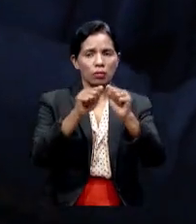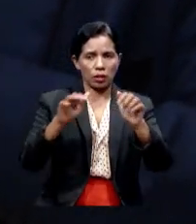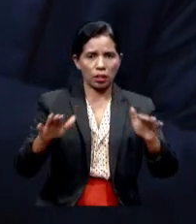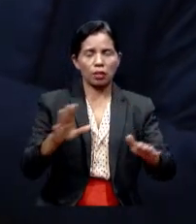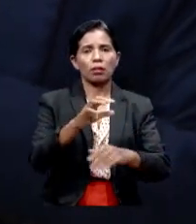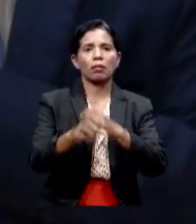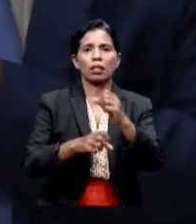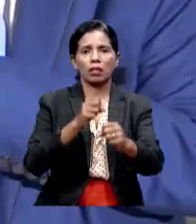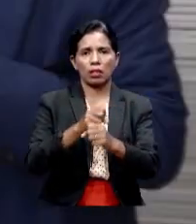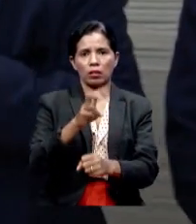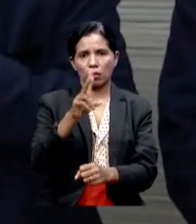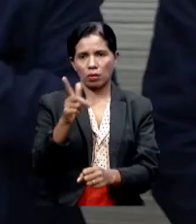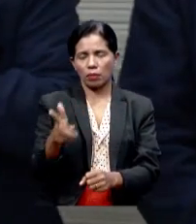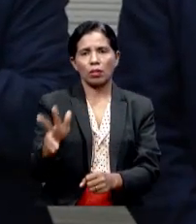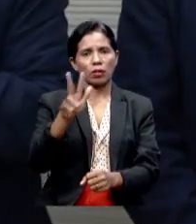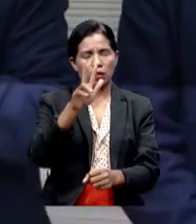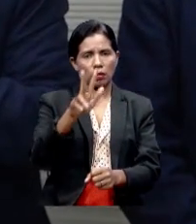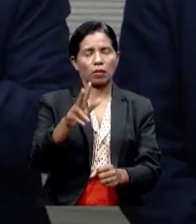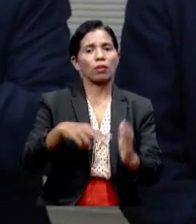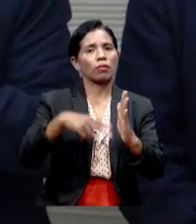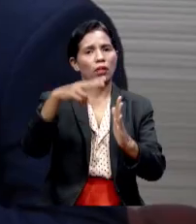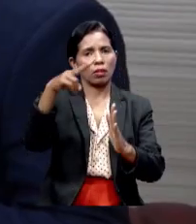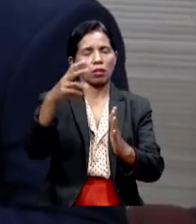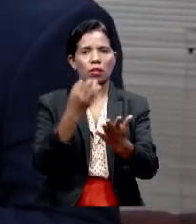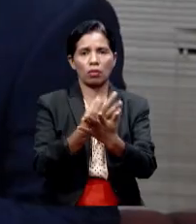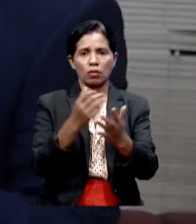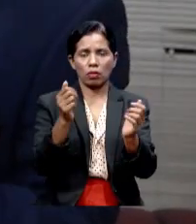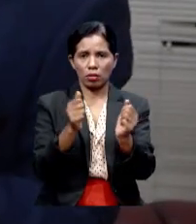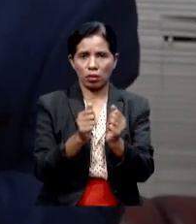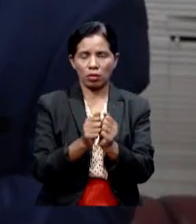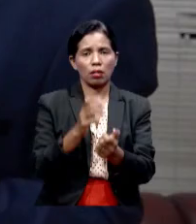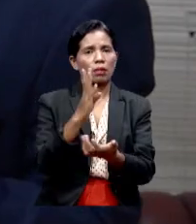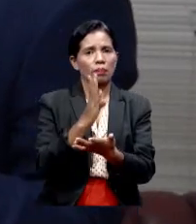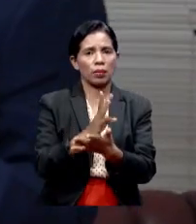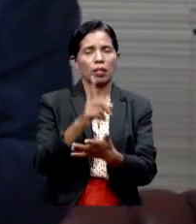tina rihun rua rua nulo resintolo o valor total dólar americano